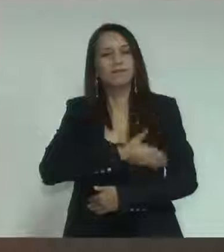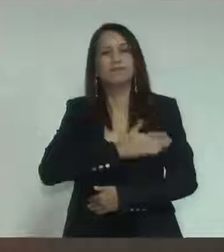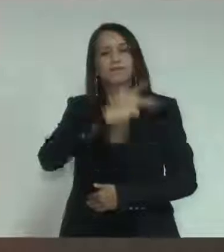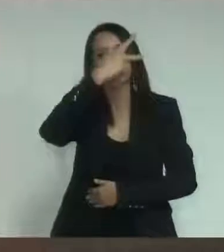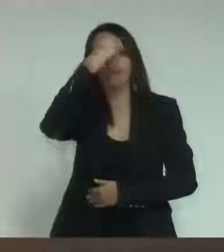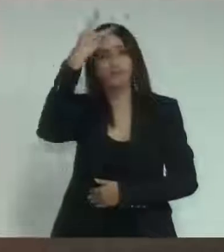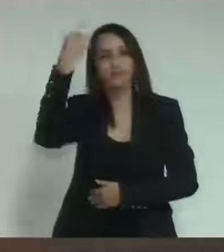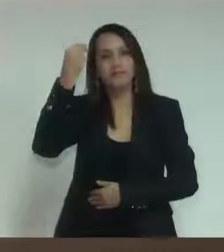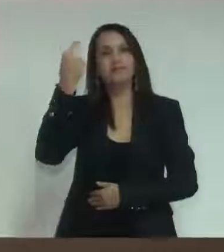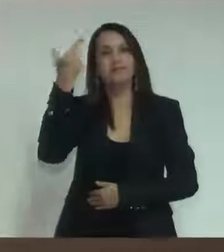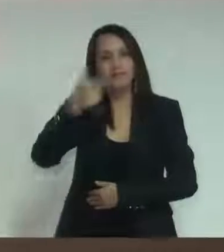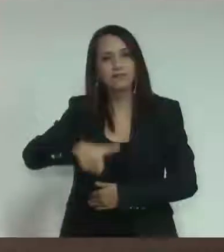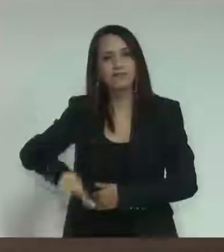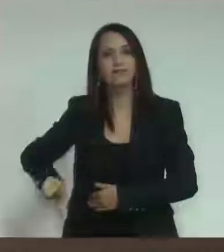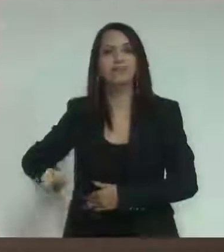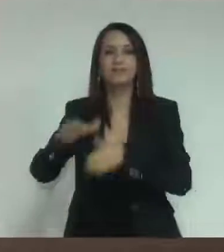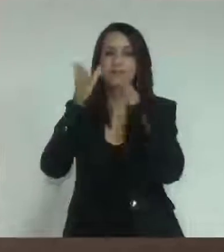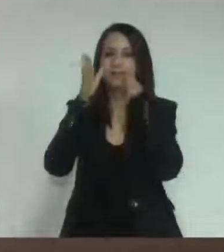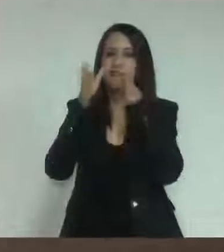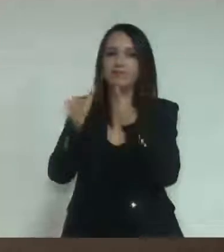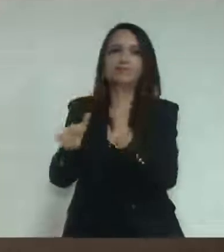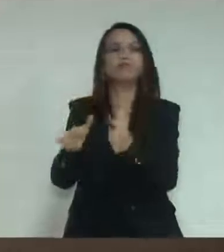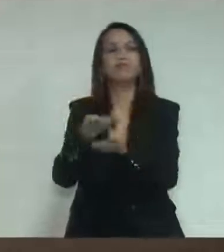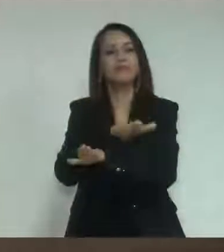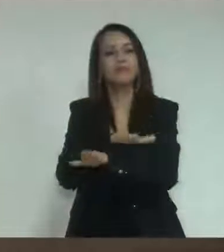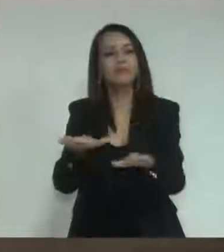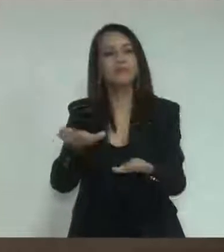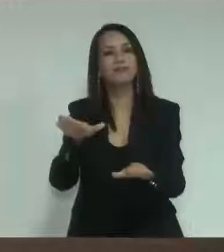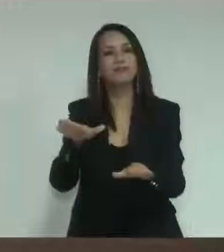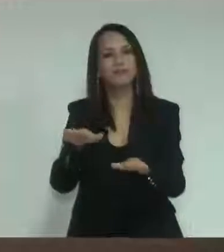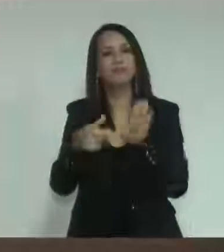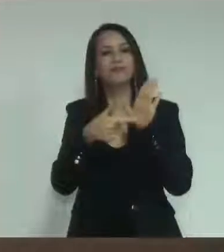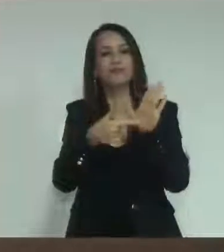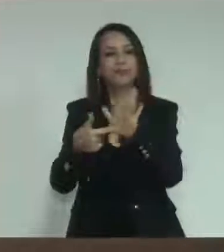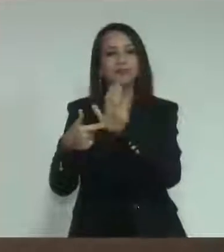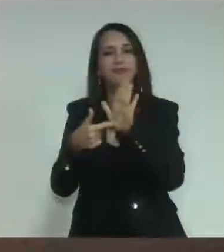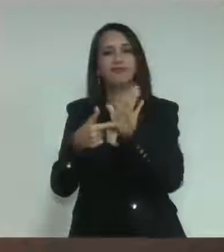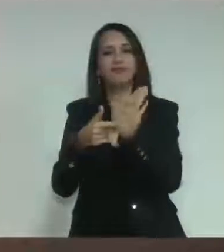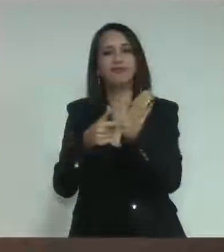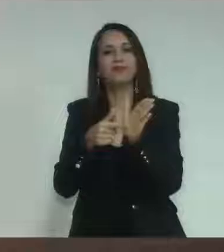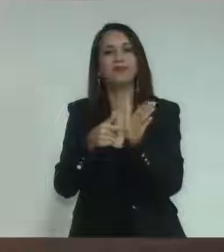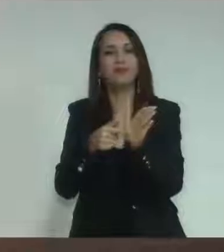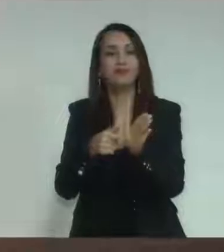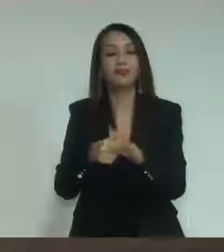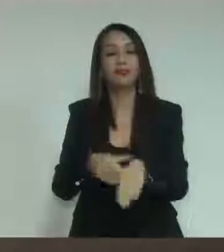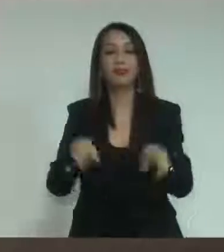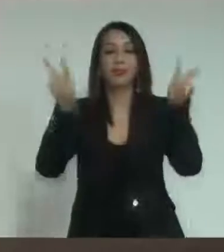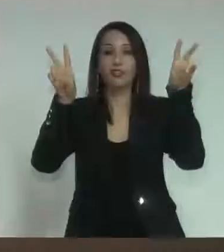prefeitura retome os rumos e pare com essa história de desviar o